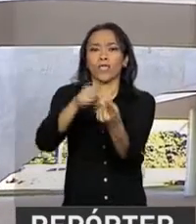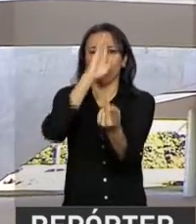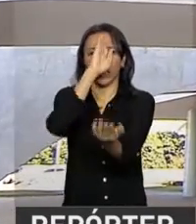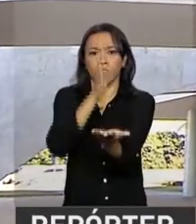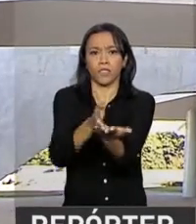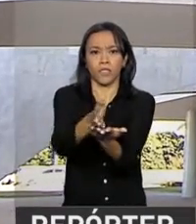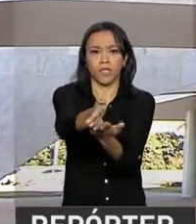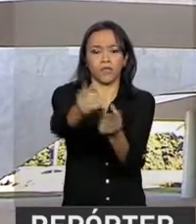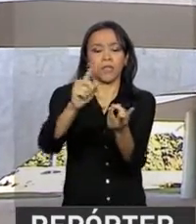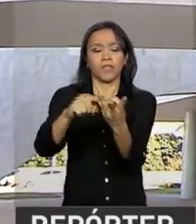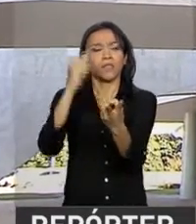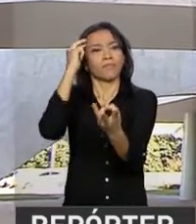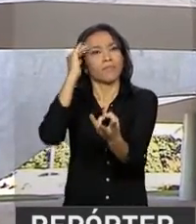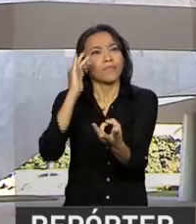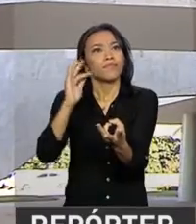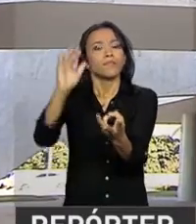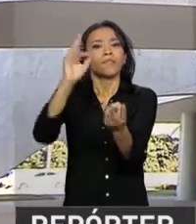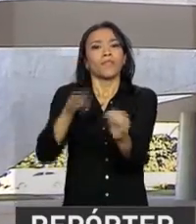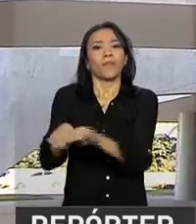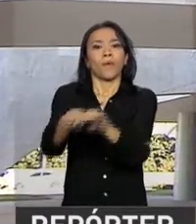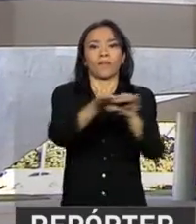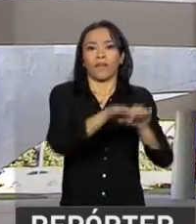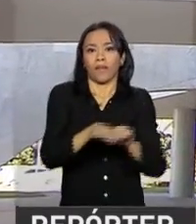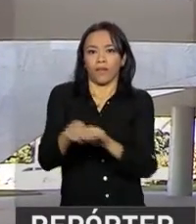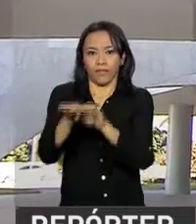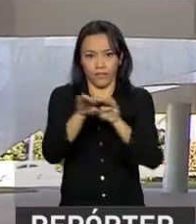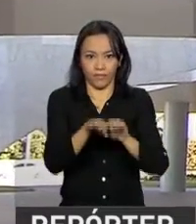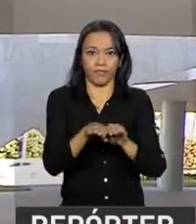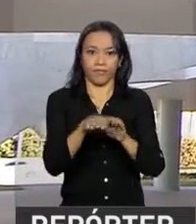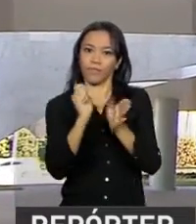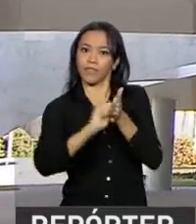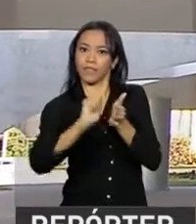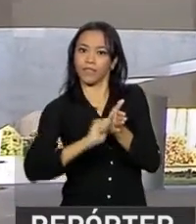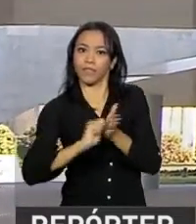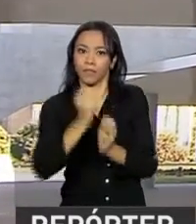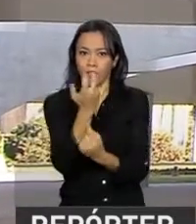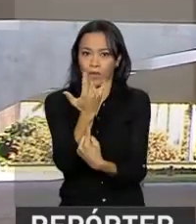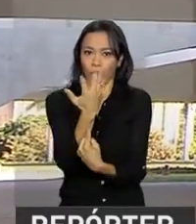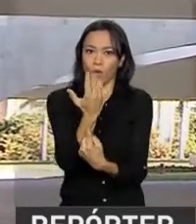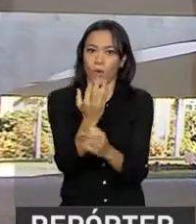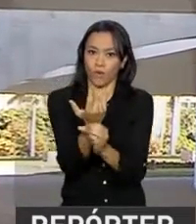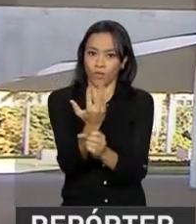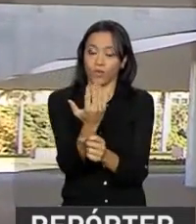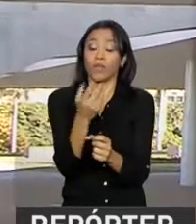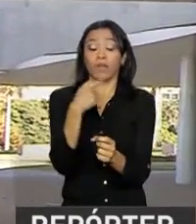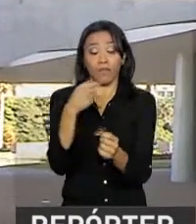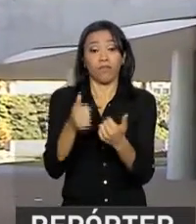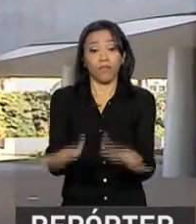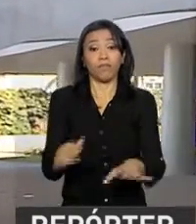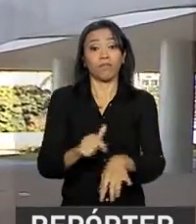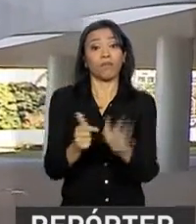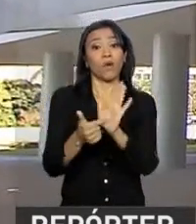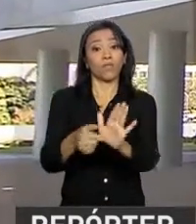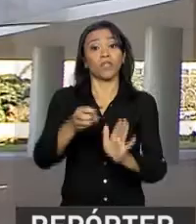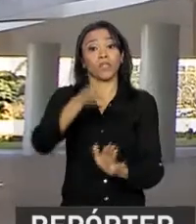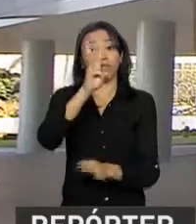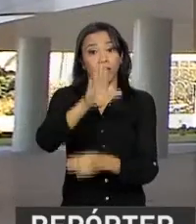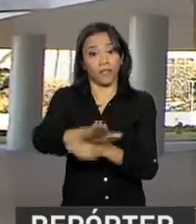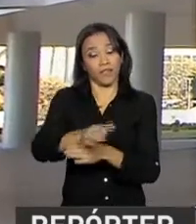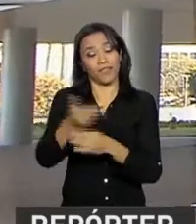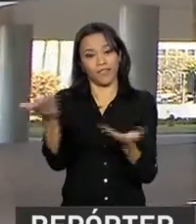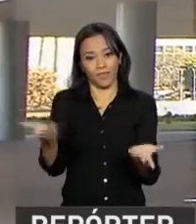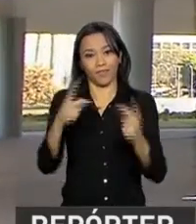determinação, inspiração e igualdade. Lembrando que a TVNBR transmite ao vivo esse evento a partir das 15h. De